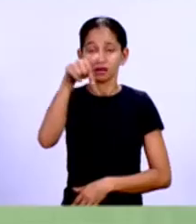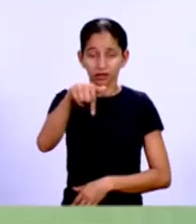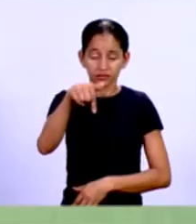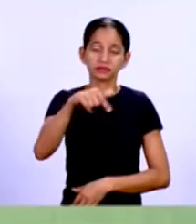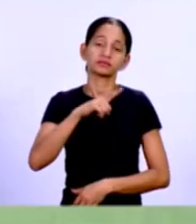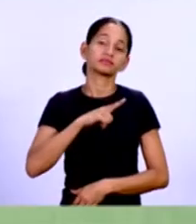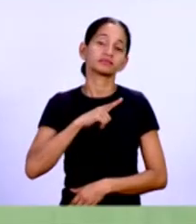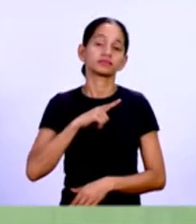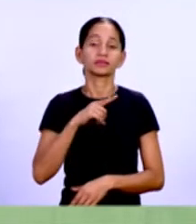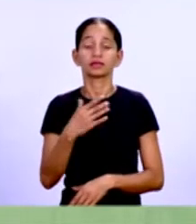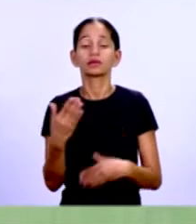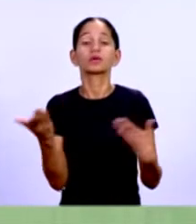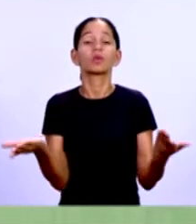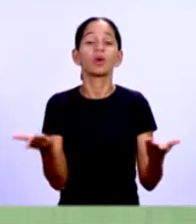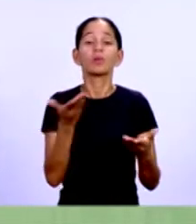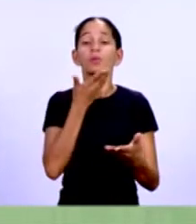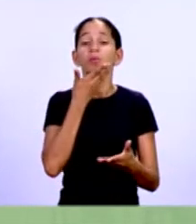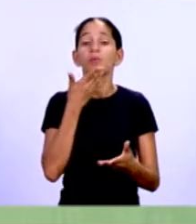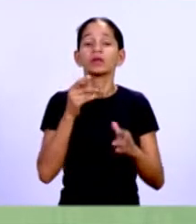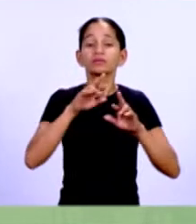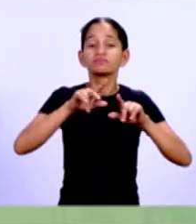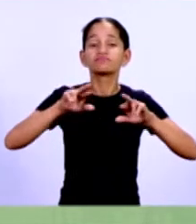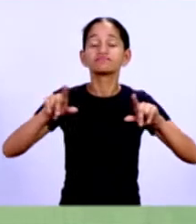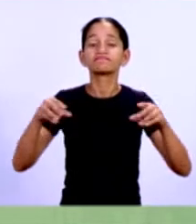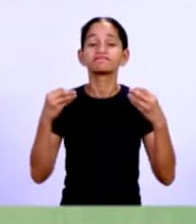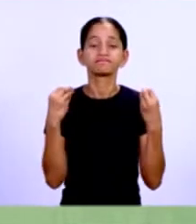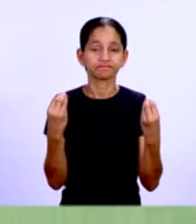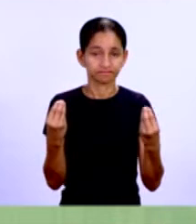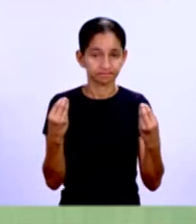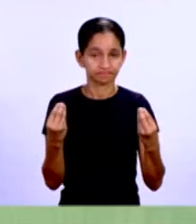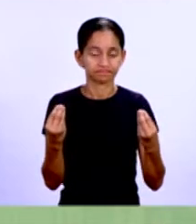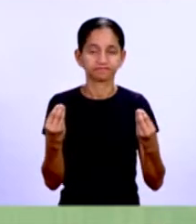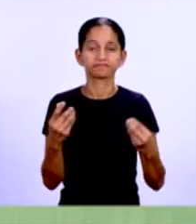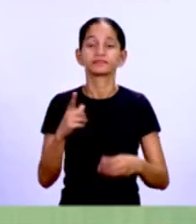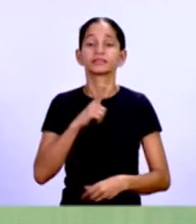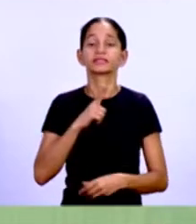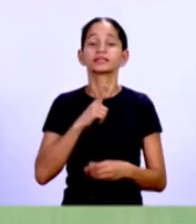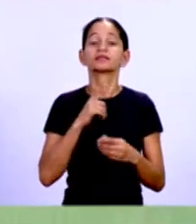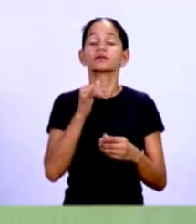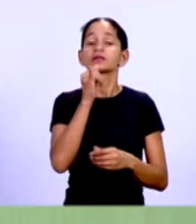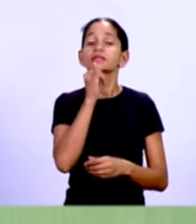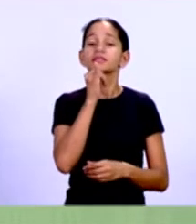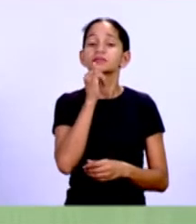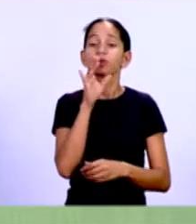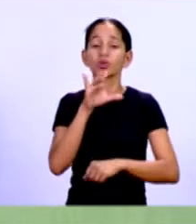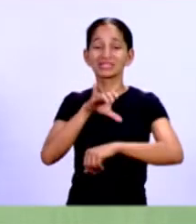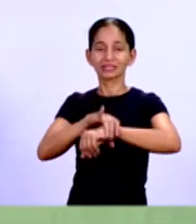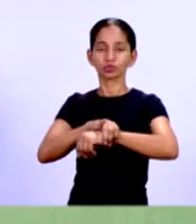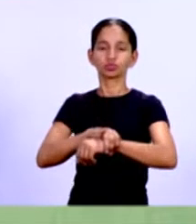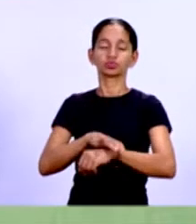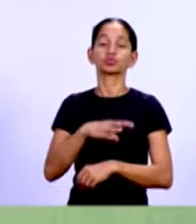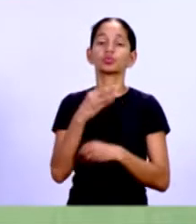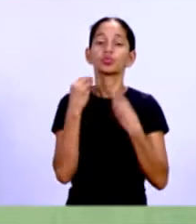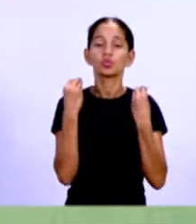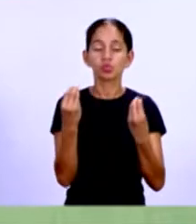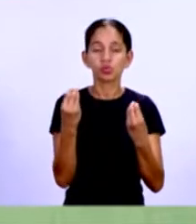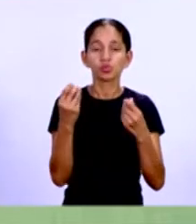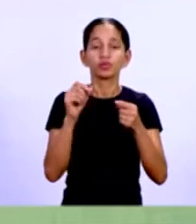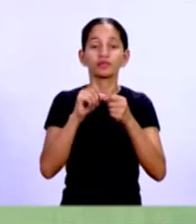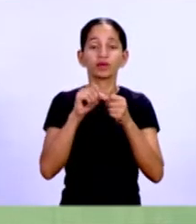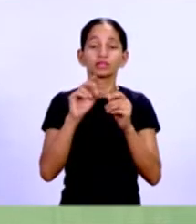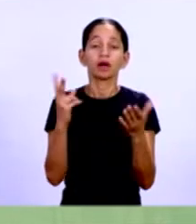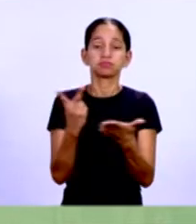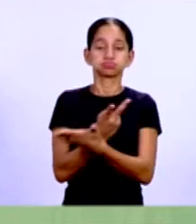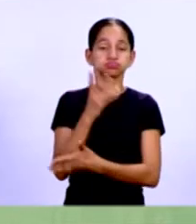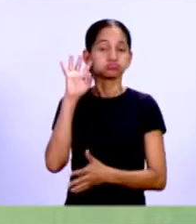de preferência diversificando a carteira de investimentos, como forma de se precaver para possíveis variações